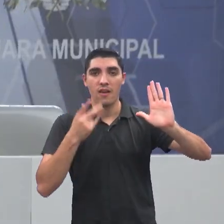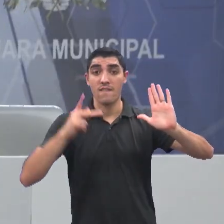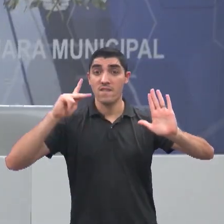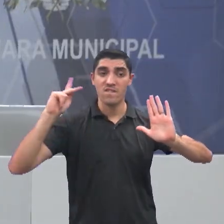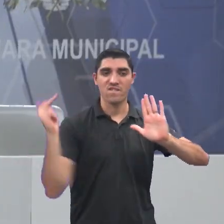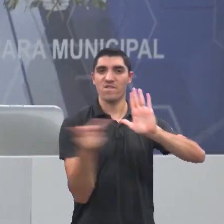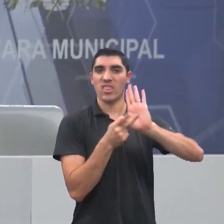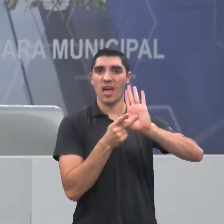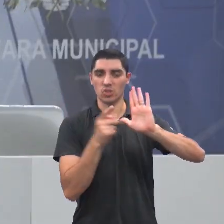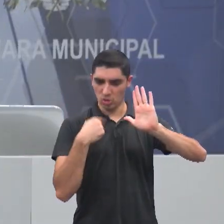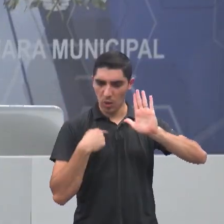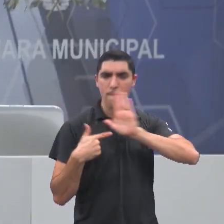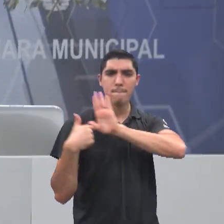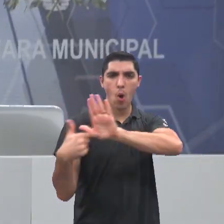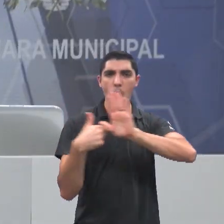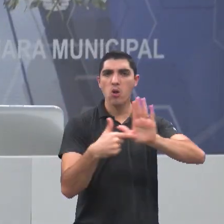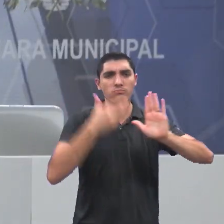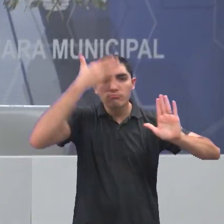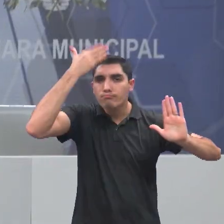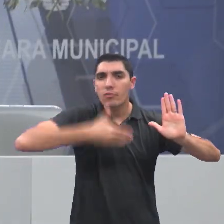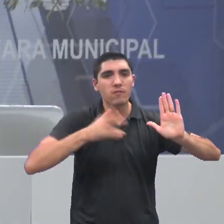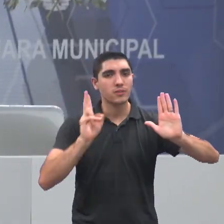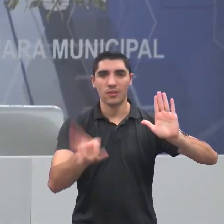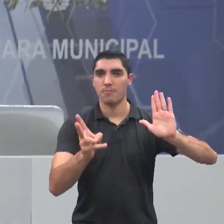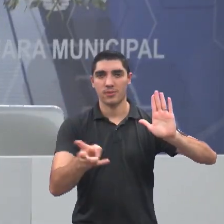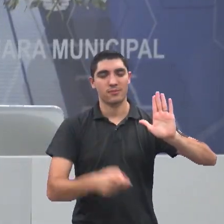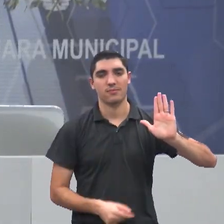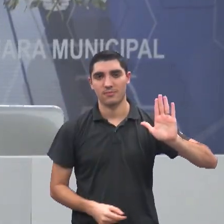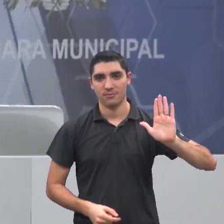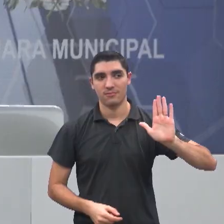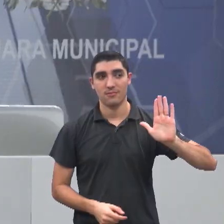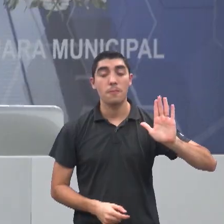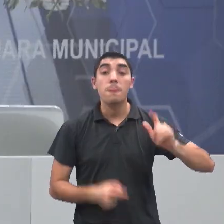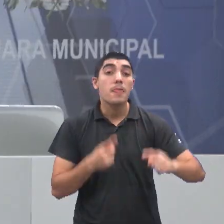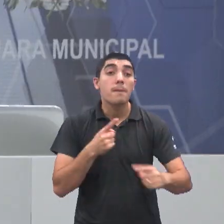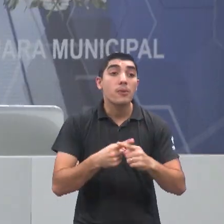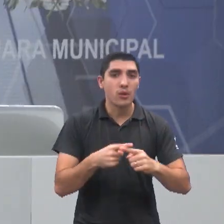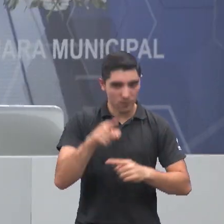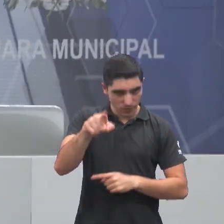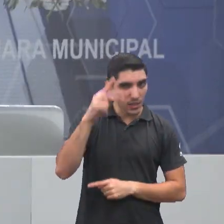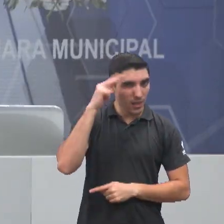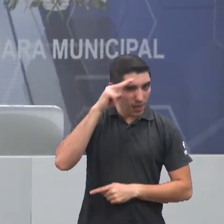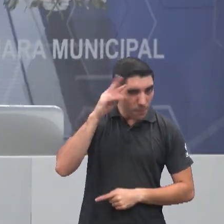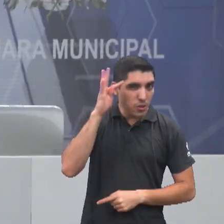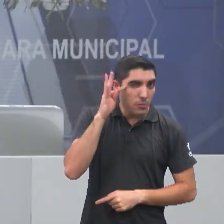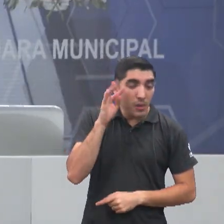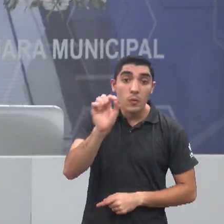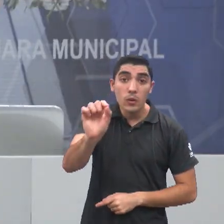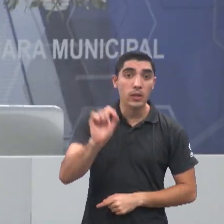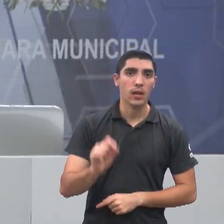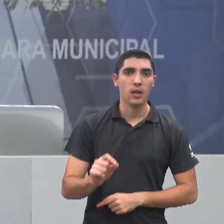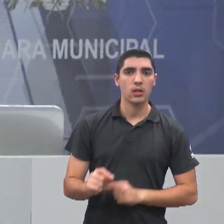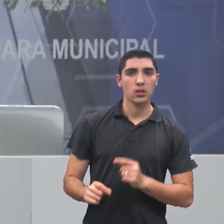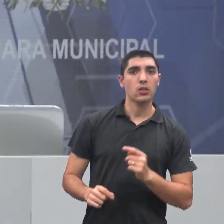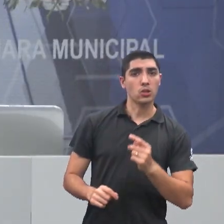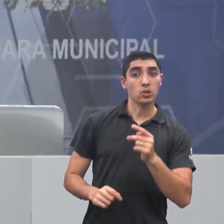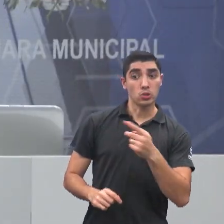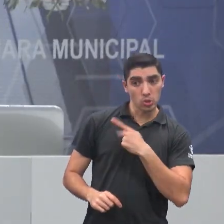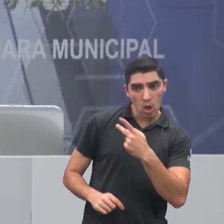nosso problema, e aí é que está a nossa diferença. Porque Vossa Excelência vai se lembrar que depois de alguns embates em